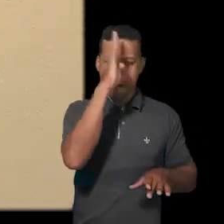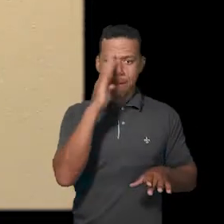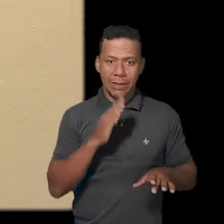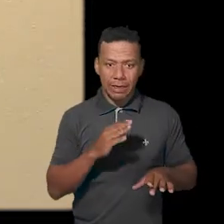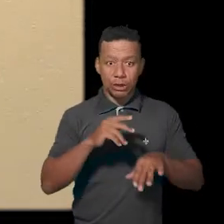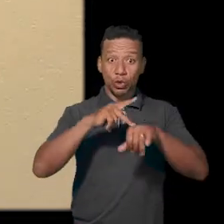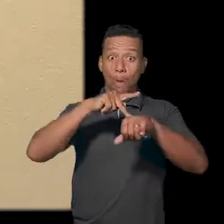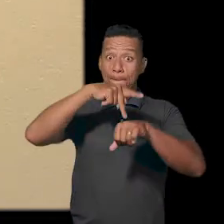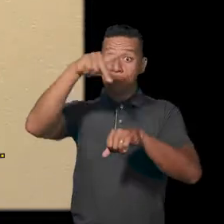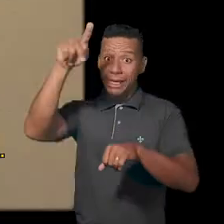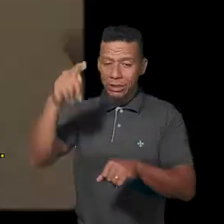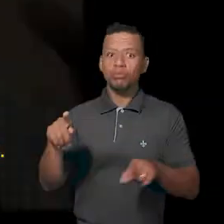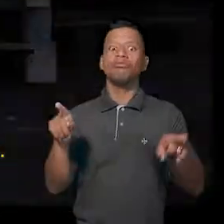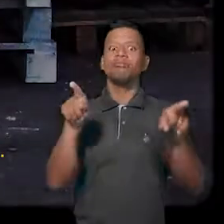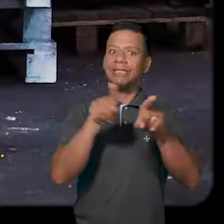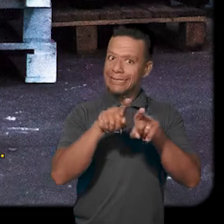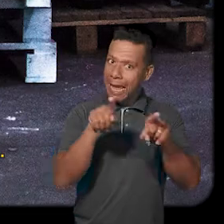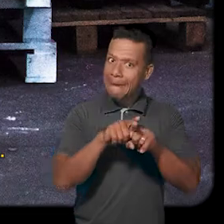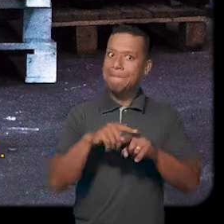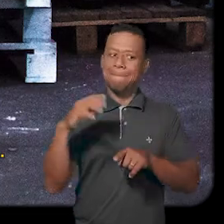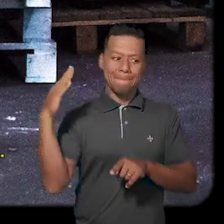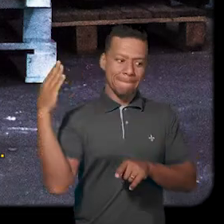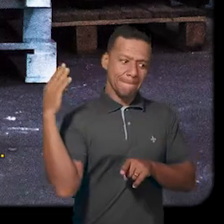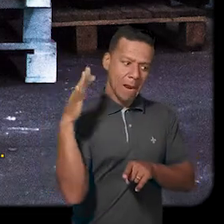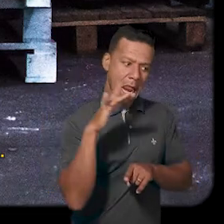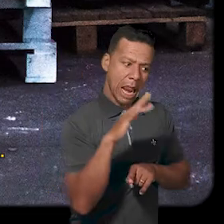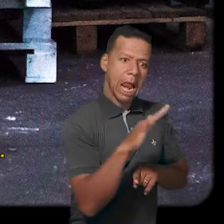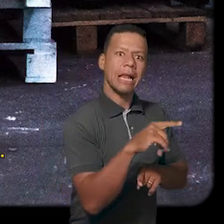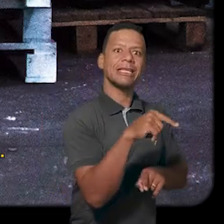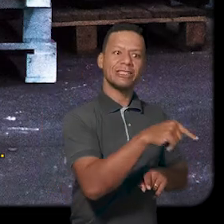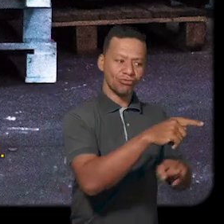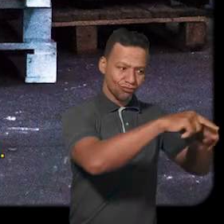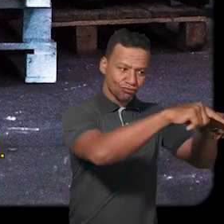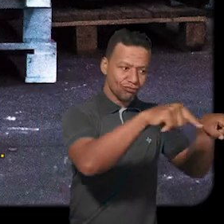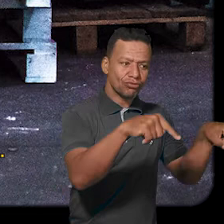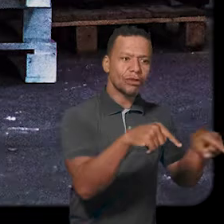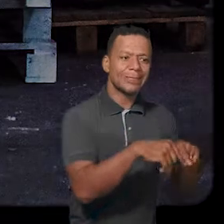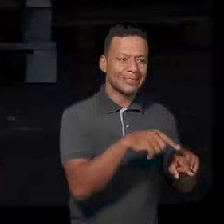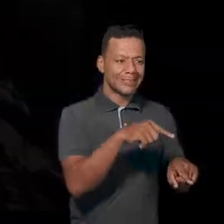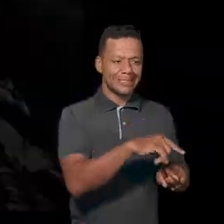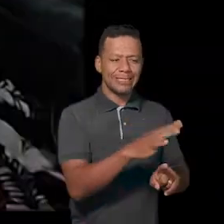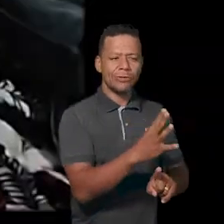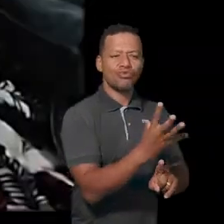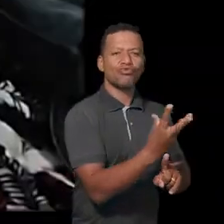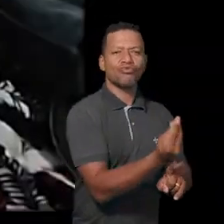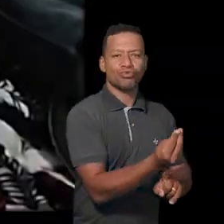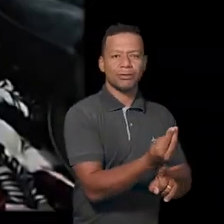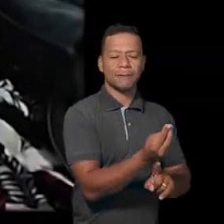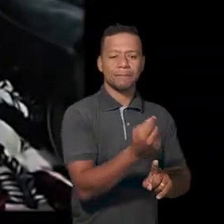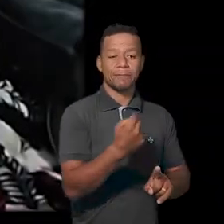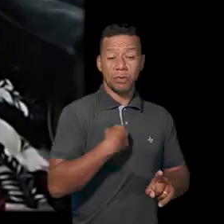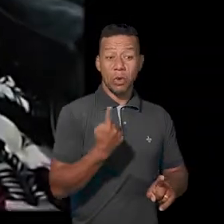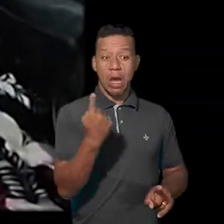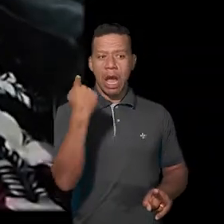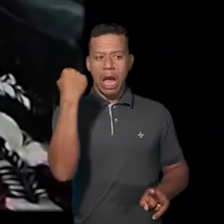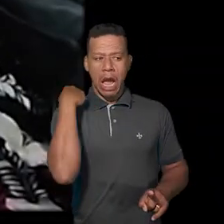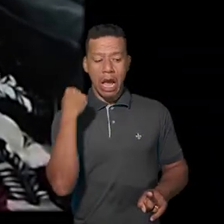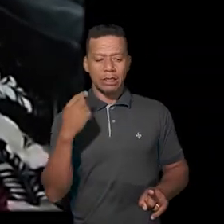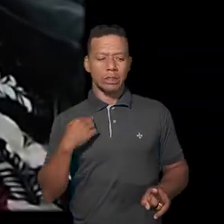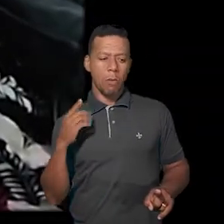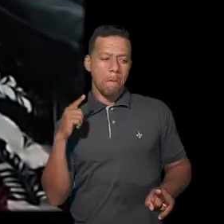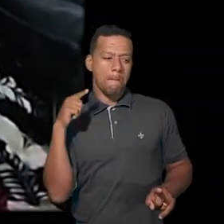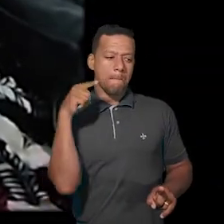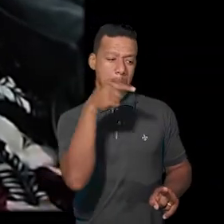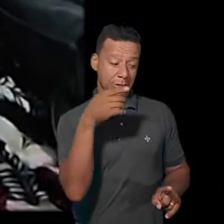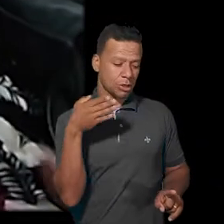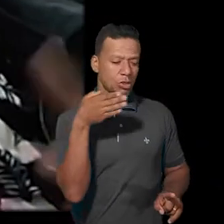vários lugares do mundo para chegar naquele lugar, naquele polo cultural. Na época que eu frequentei, foi muito